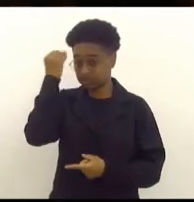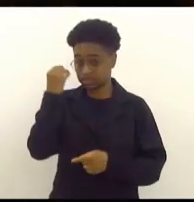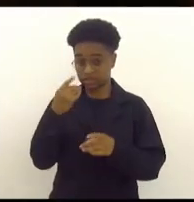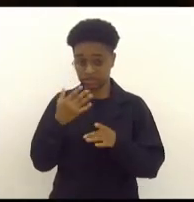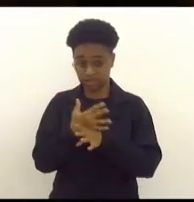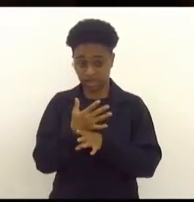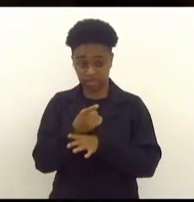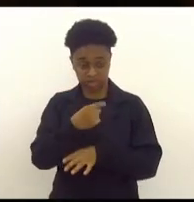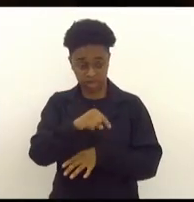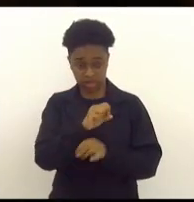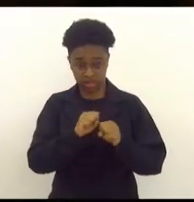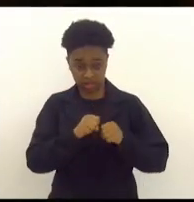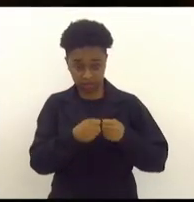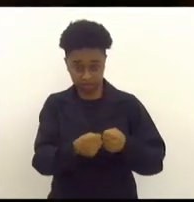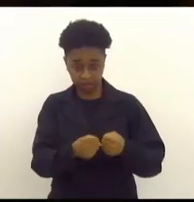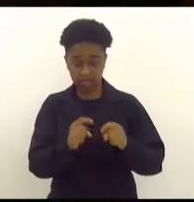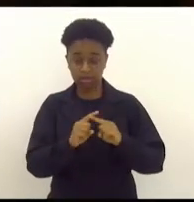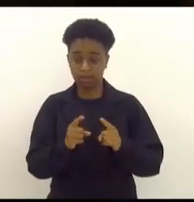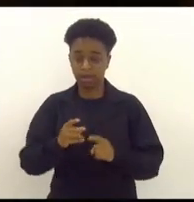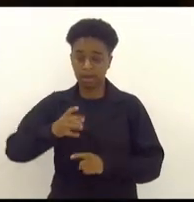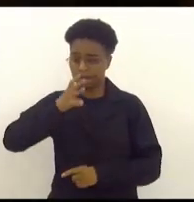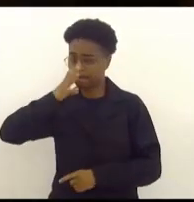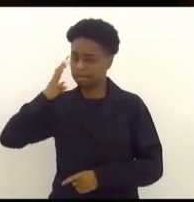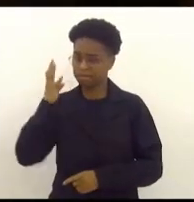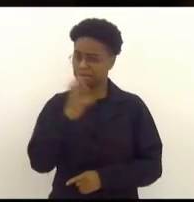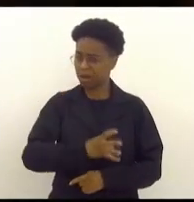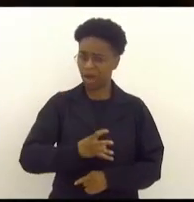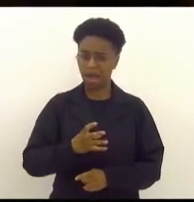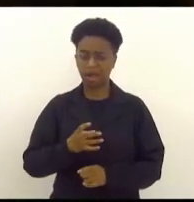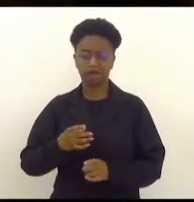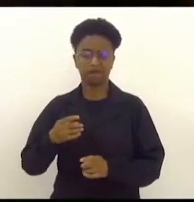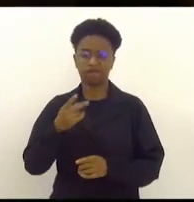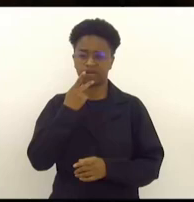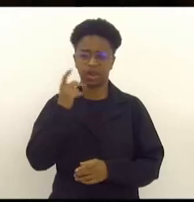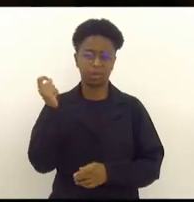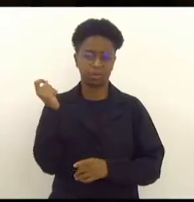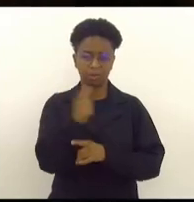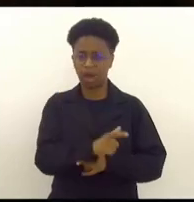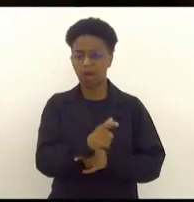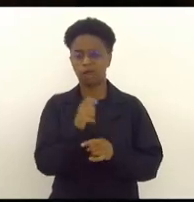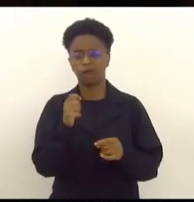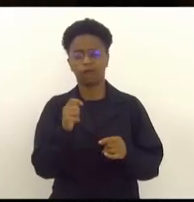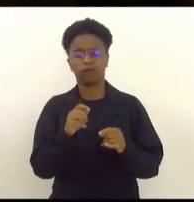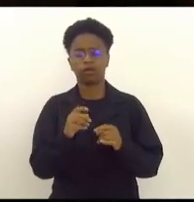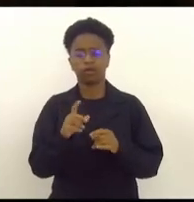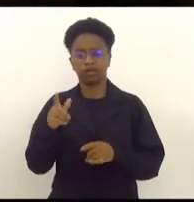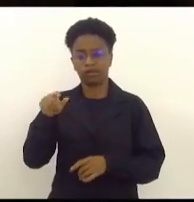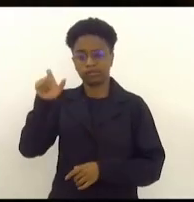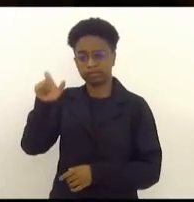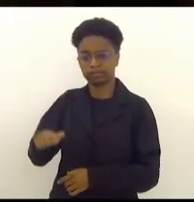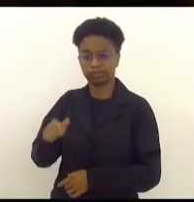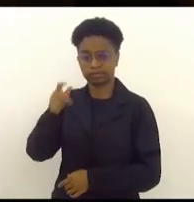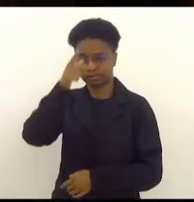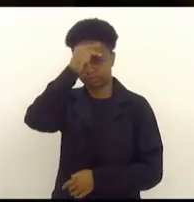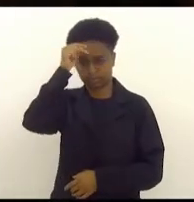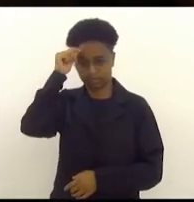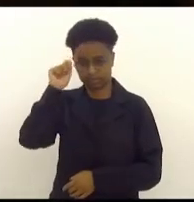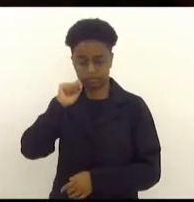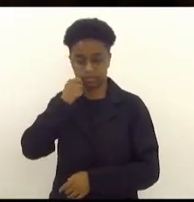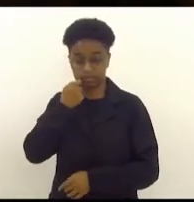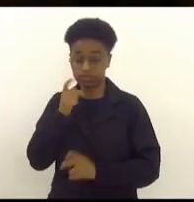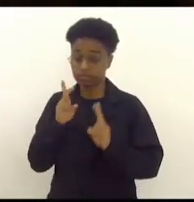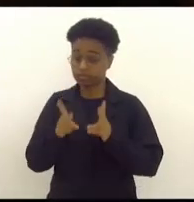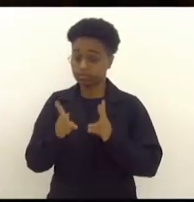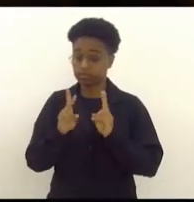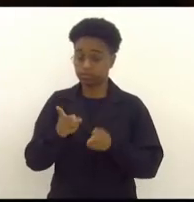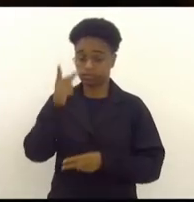eles tanto defendem foi atacada esculachada humilhada pelo prefeito Eduardo Paes é o